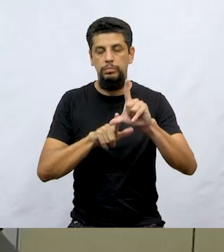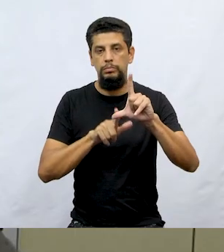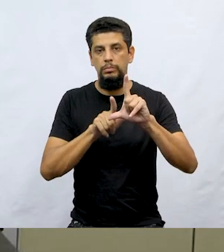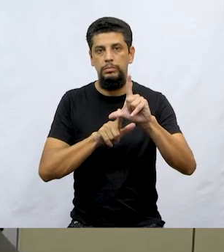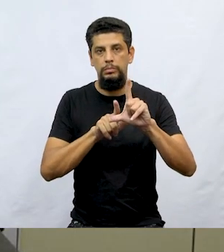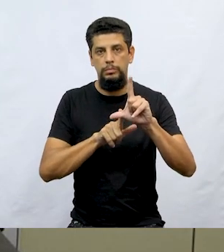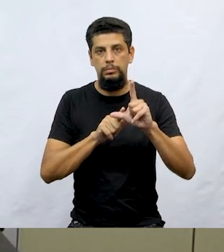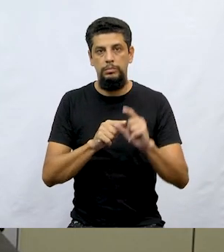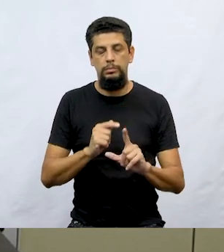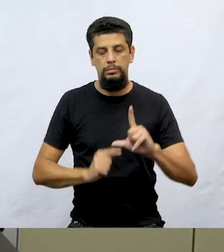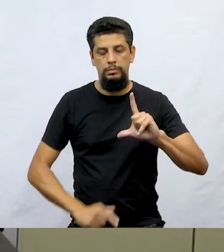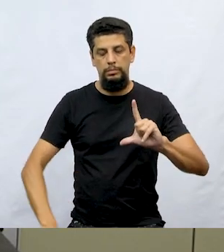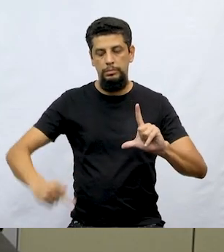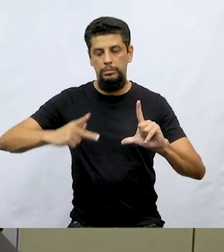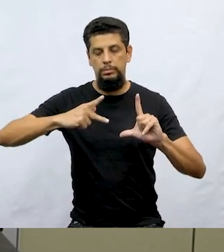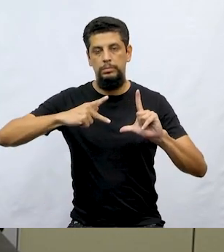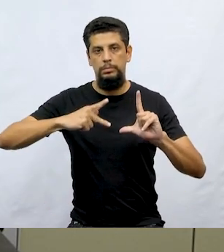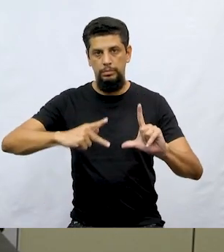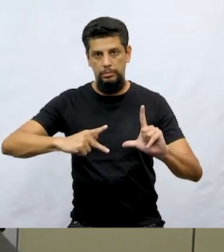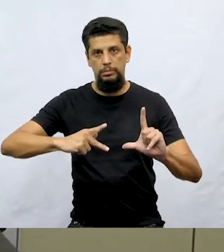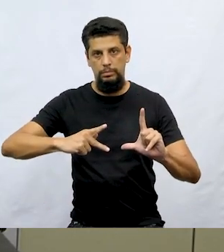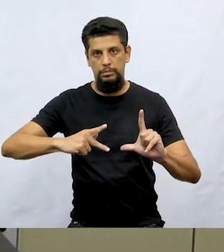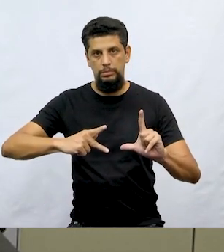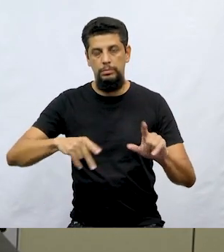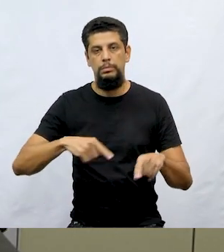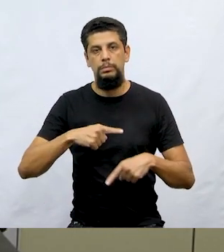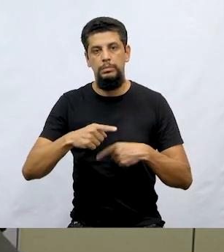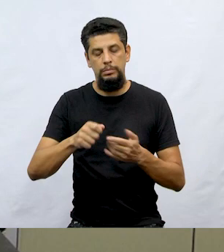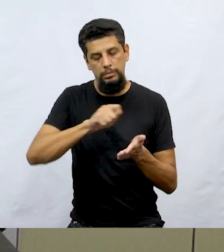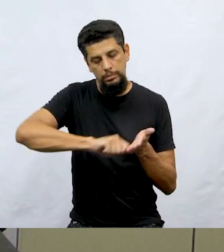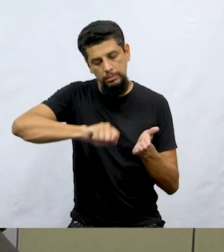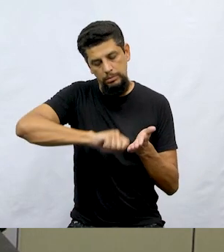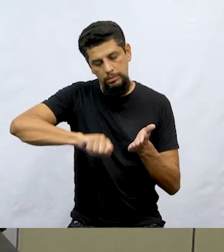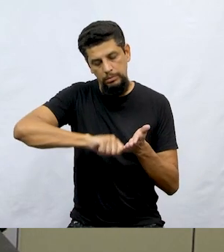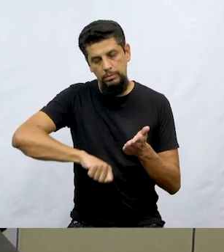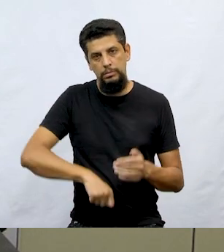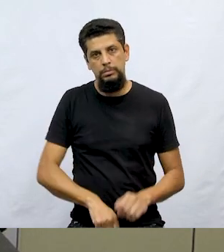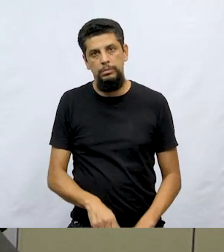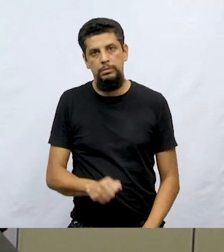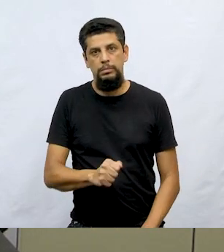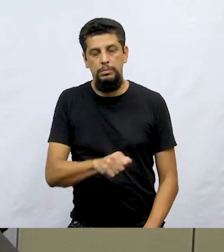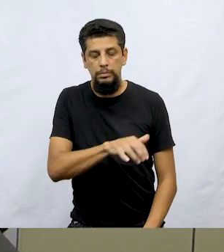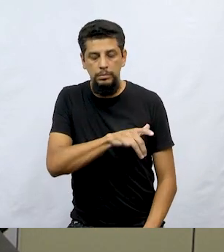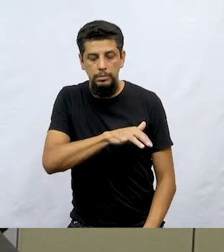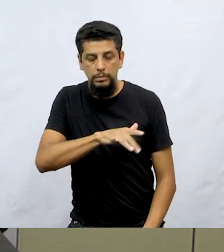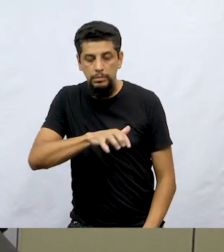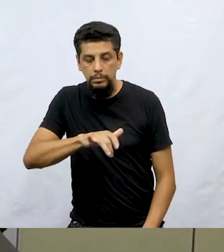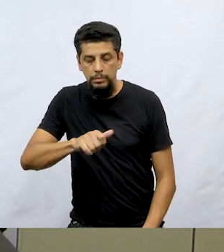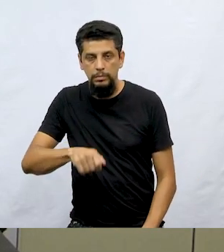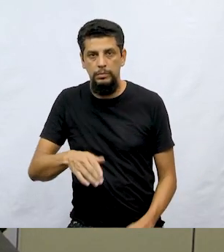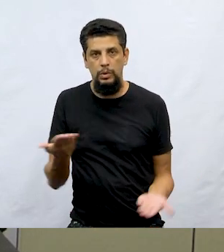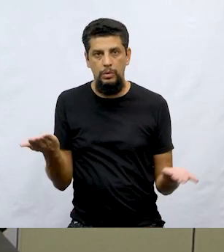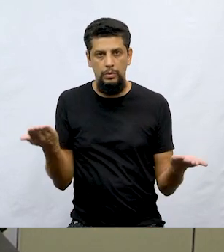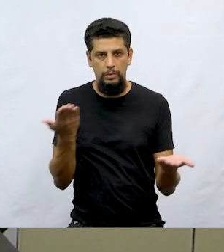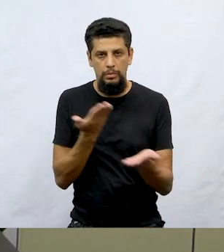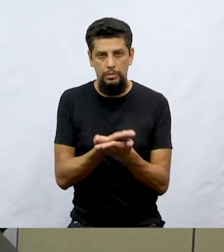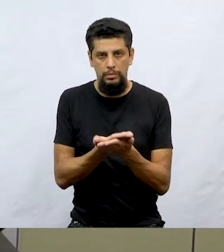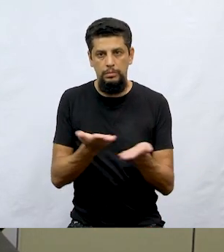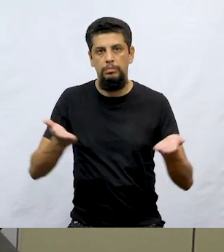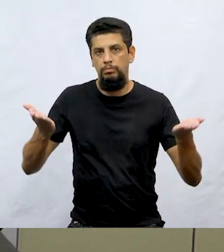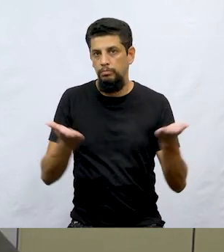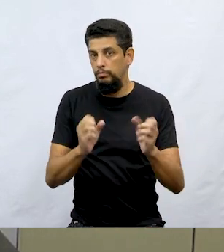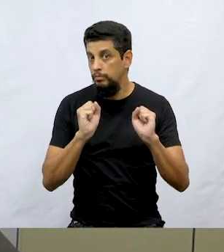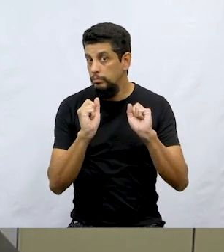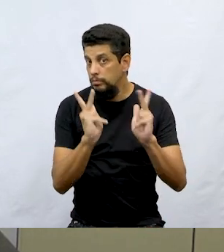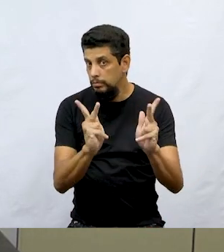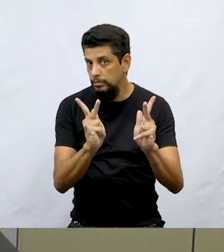a abreviatura que é o L e o P. E vão escrever alfabeto móvel, que é o que nós vamos trabalhar